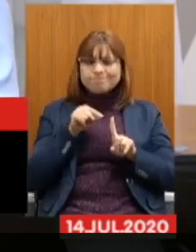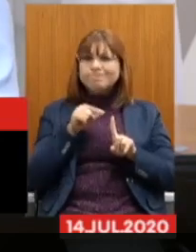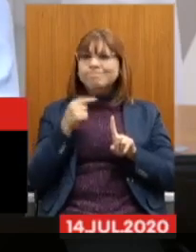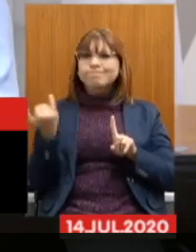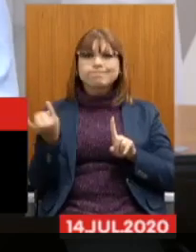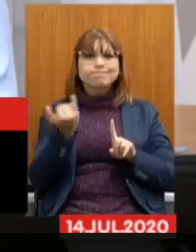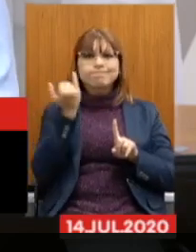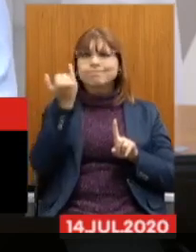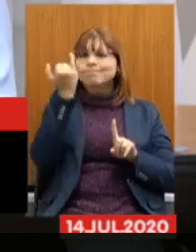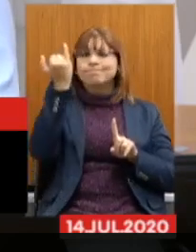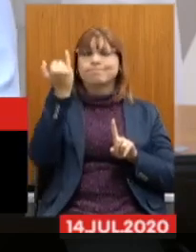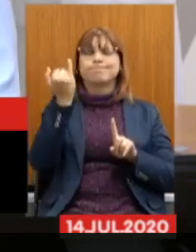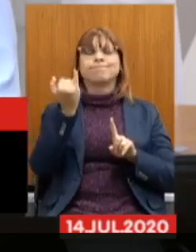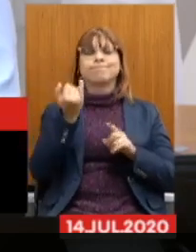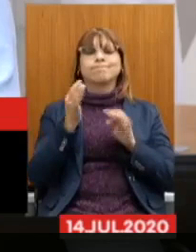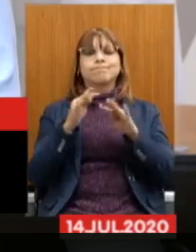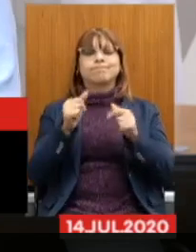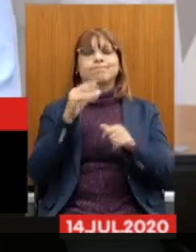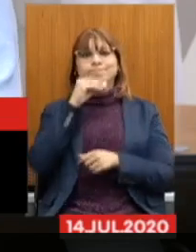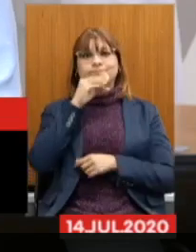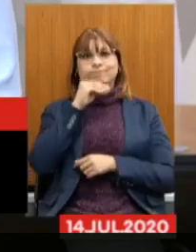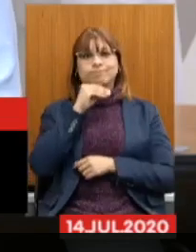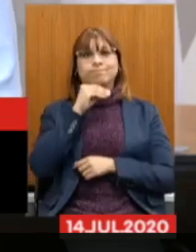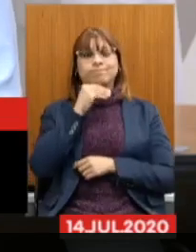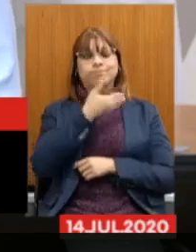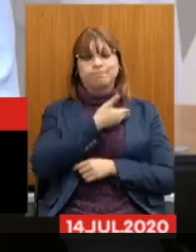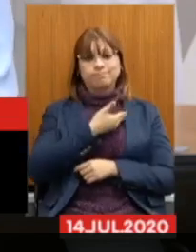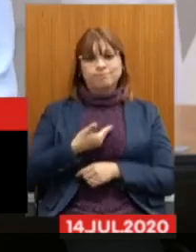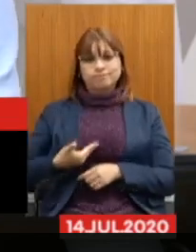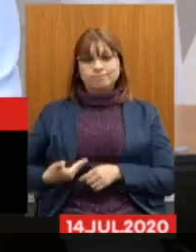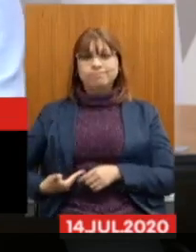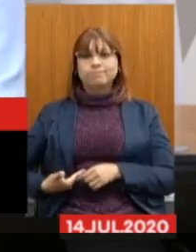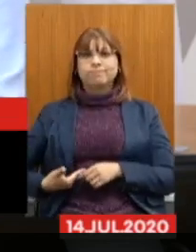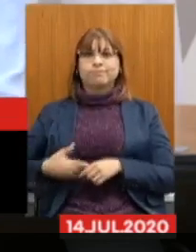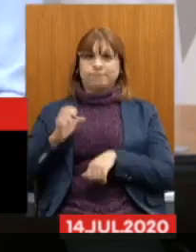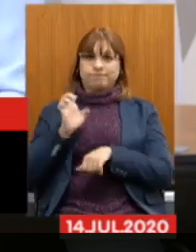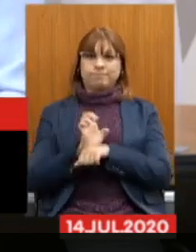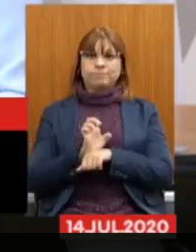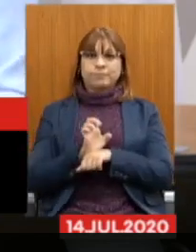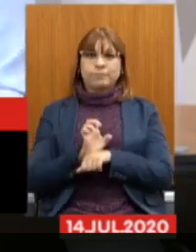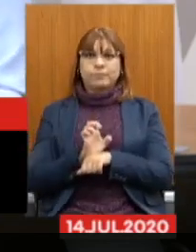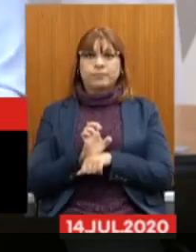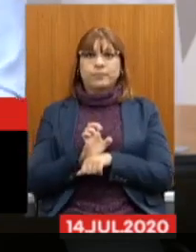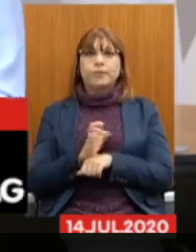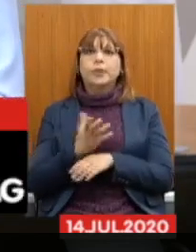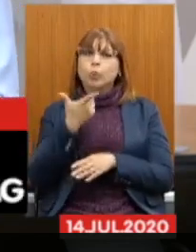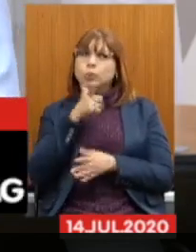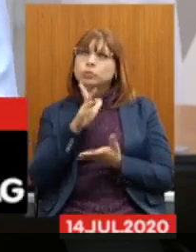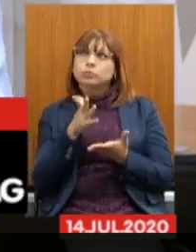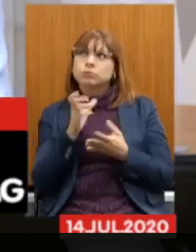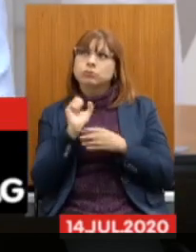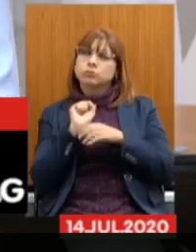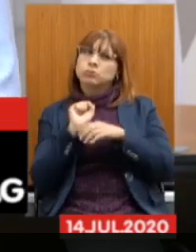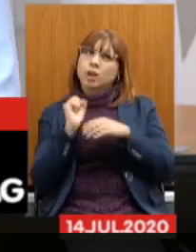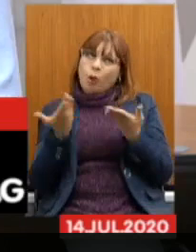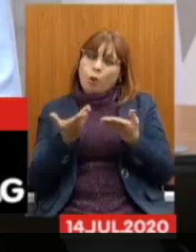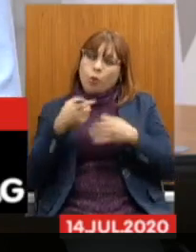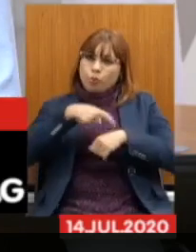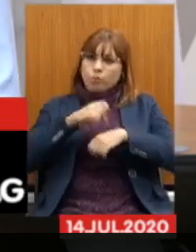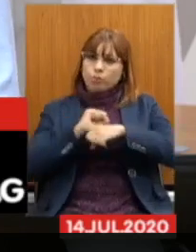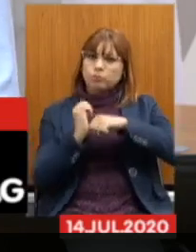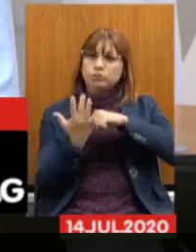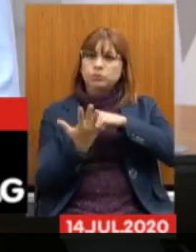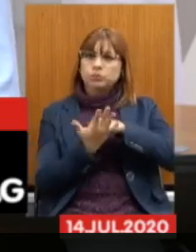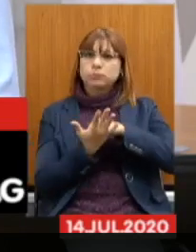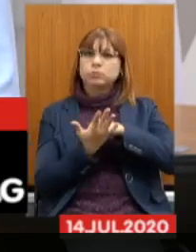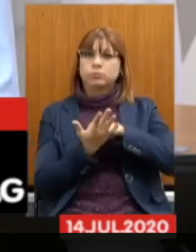aos servidores públicos estaduais. Conseguiu-se, em meio a essa pandemia, uma solução possível,